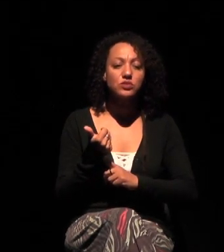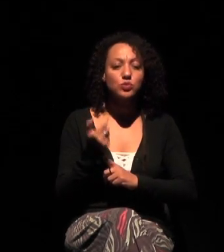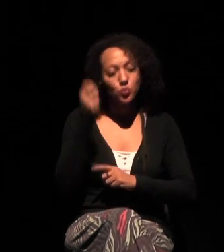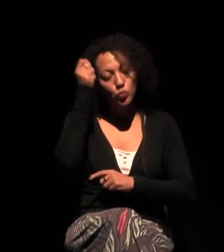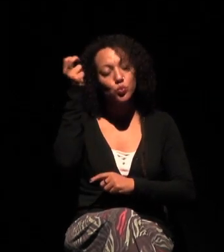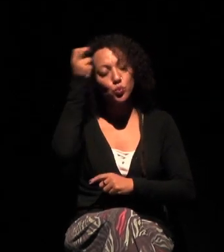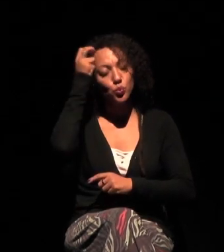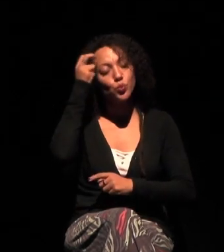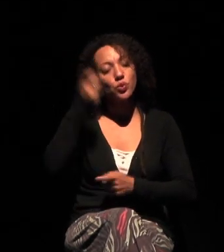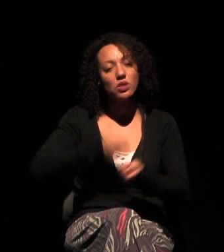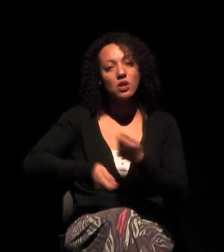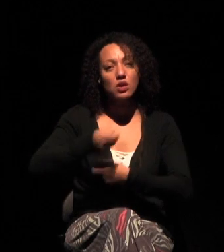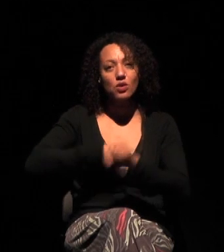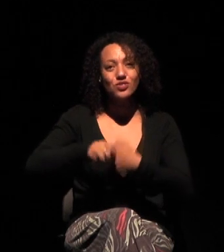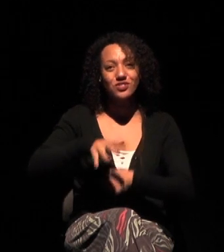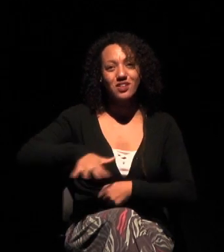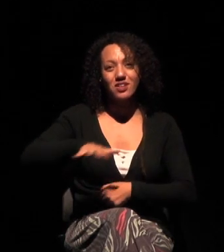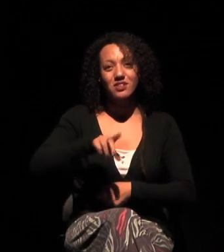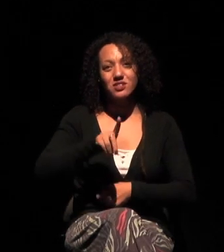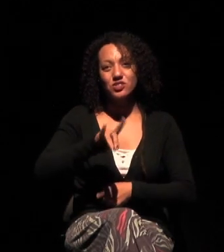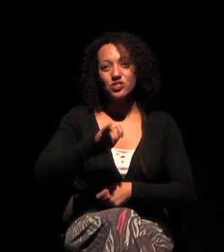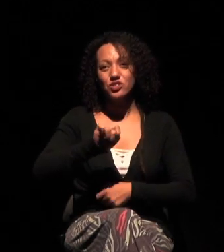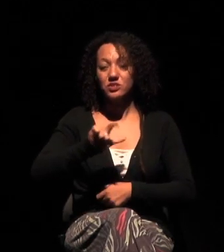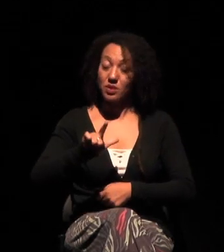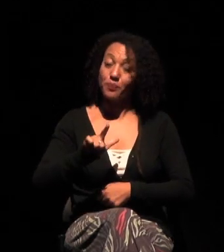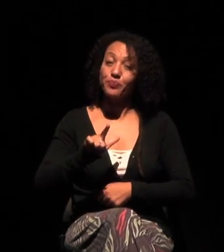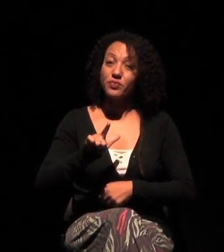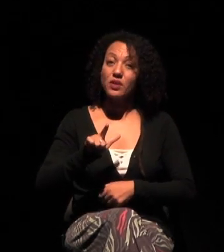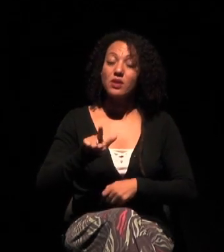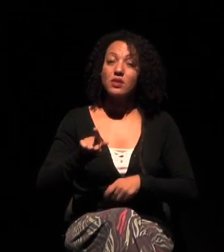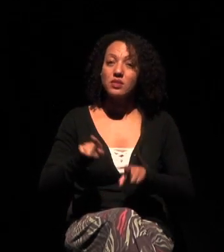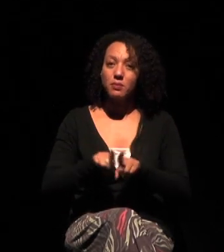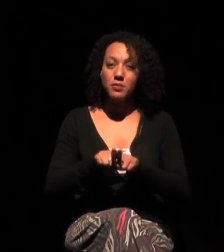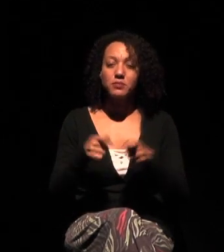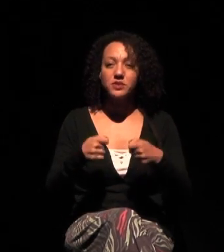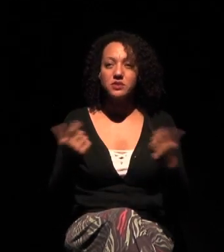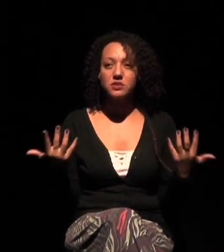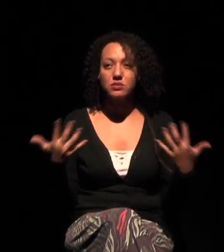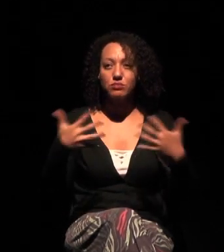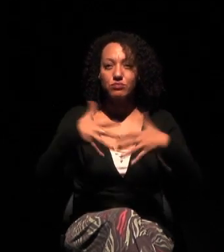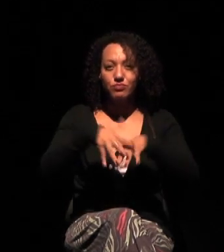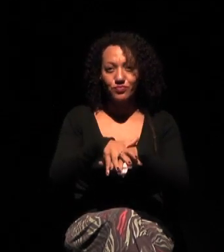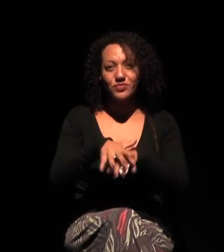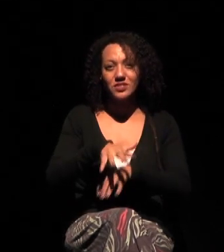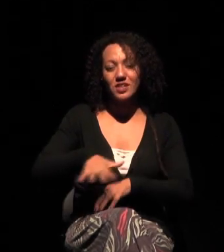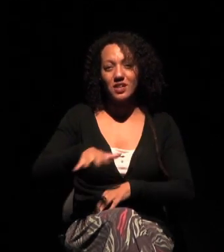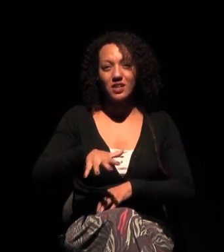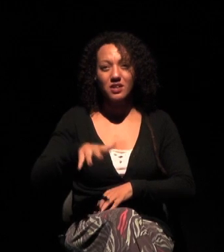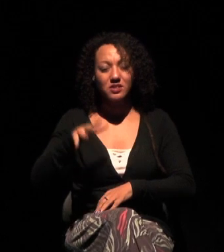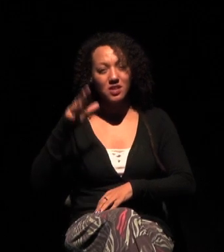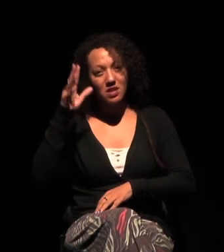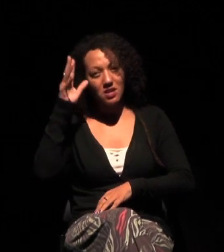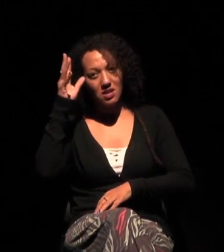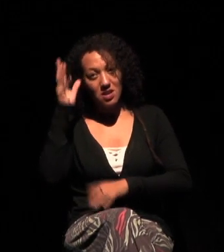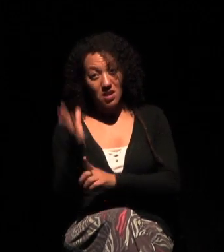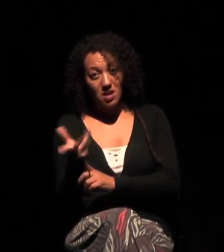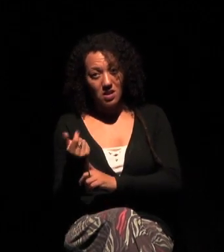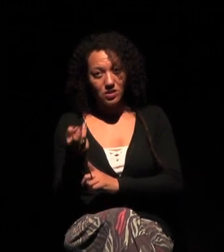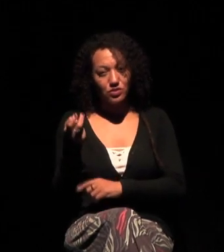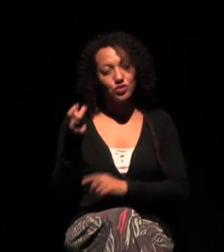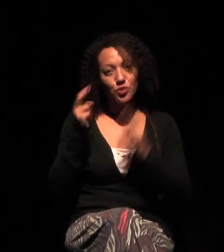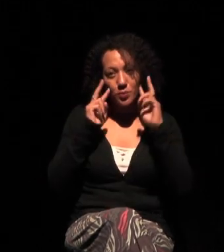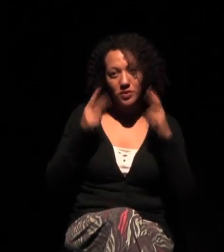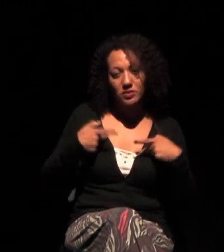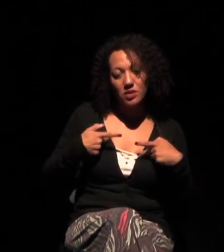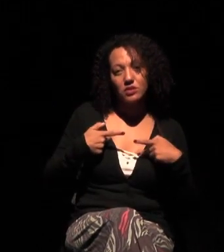digital ano pretendemos precisamente fazer aqui um cruzamento ea introdução estas áreas das artes humanidades e as áreas tecnológicas